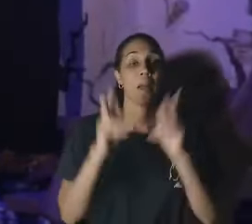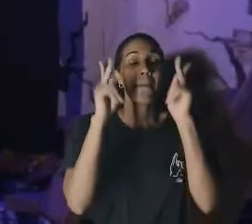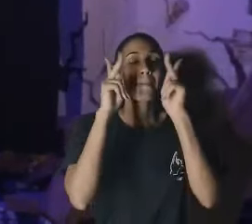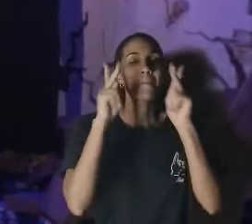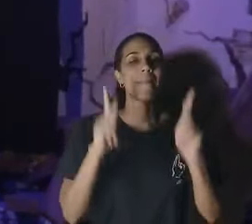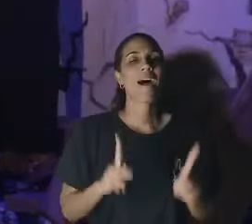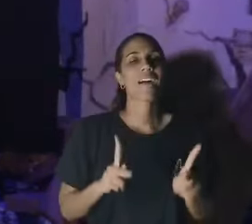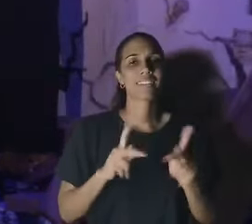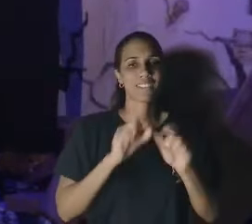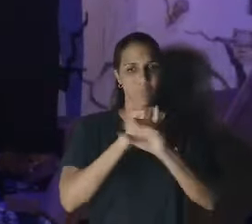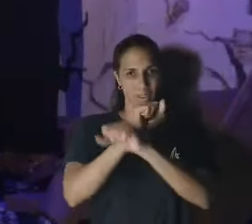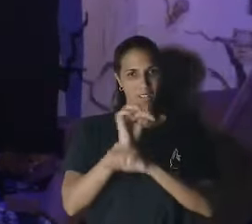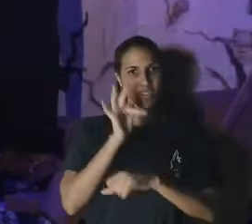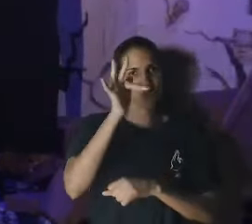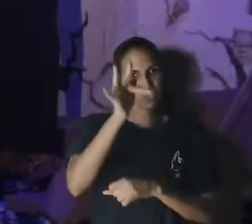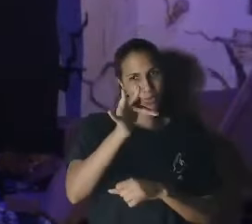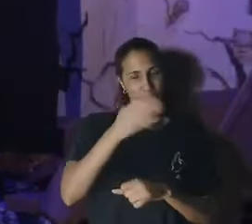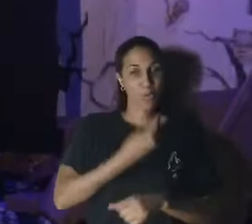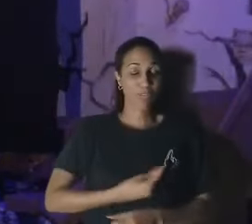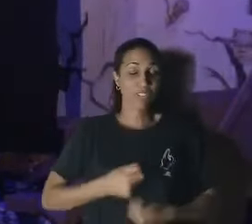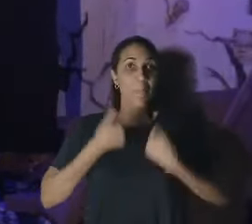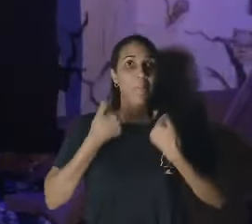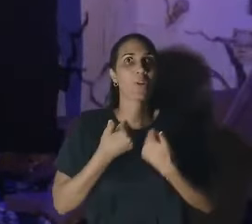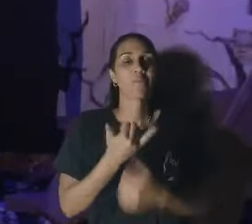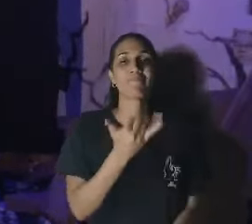a esperança e o perdão.